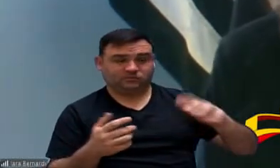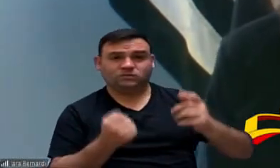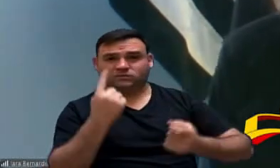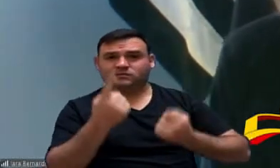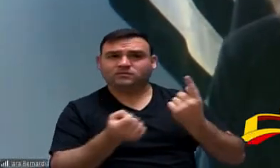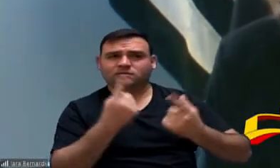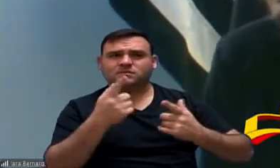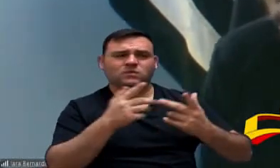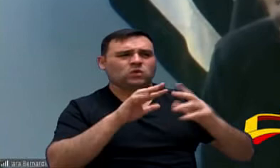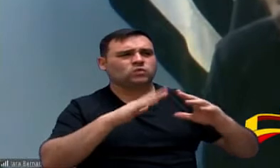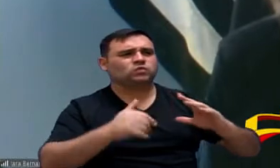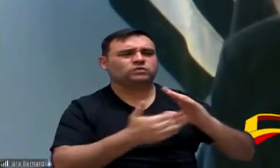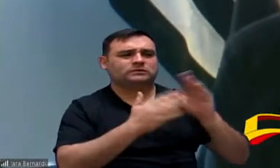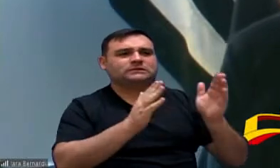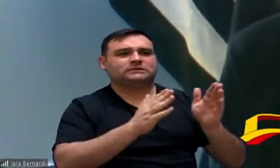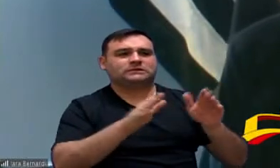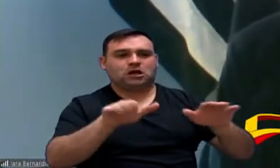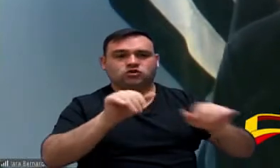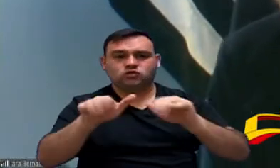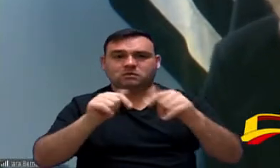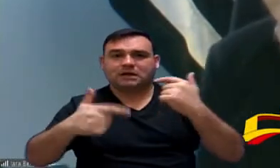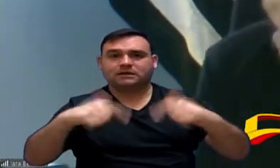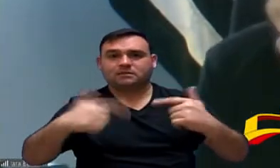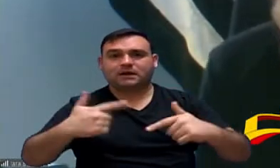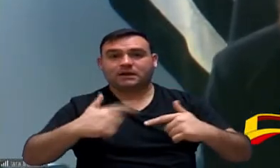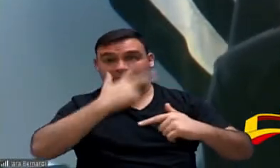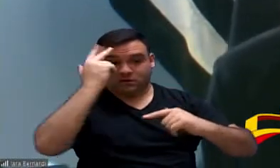todos os processos de contratação,